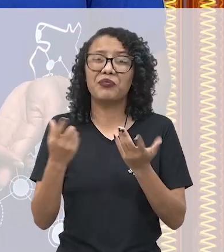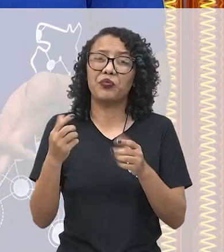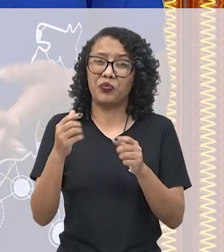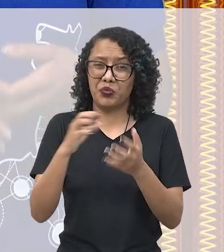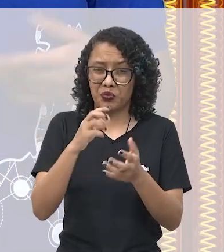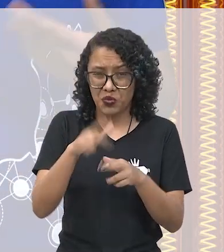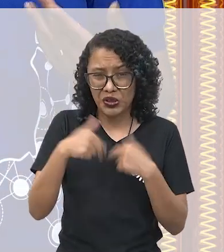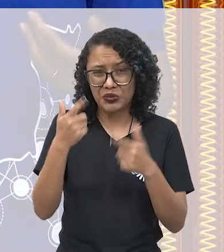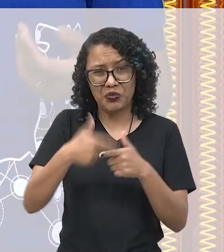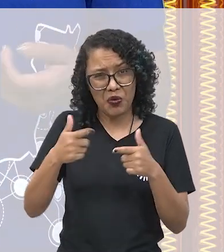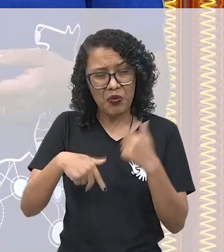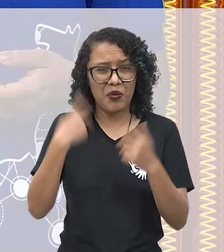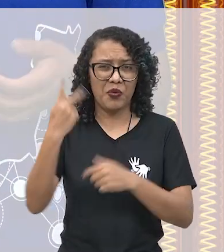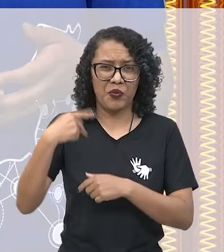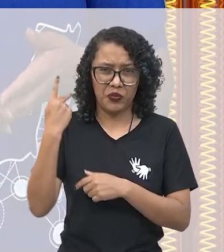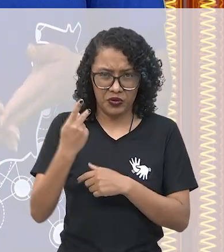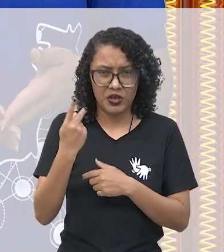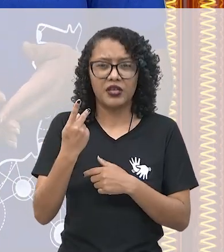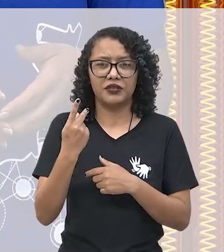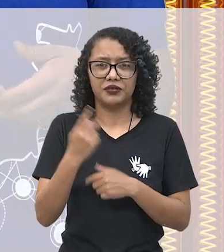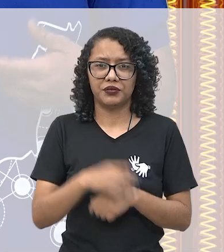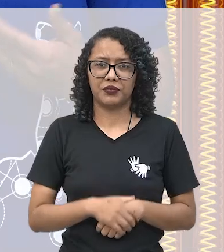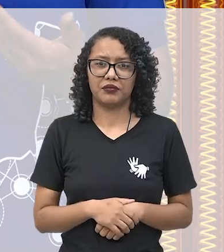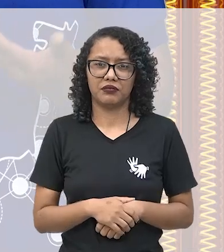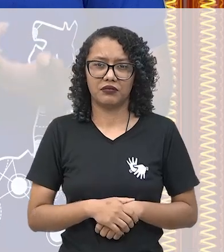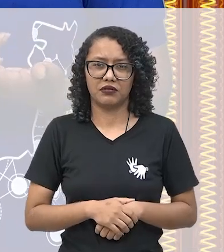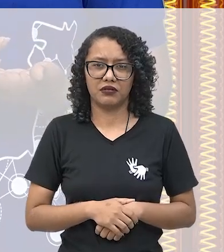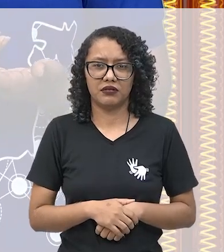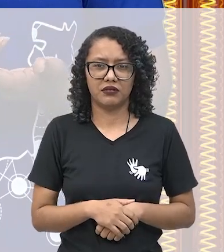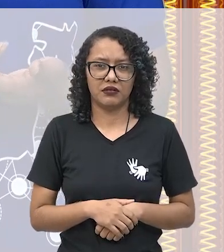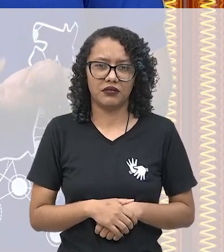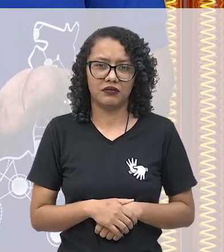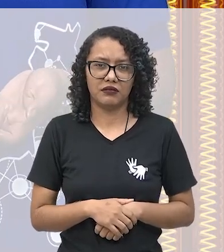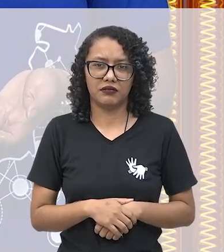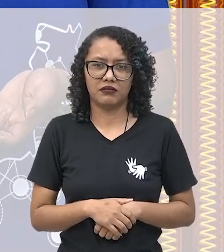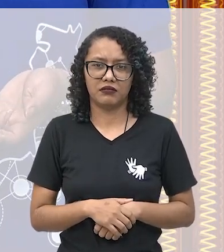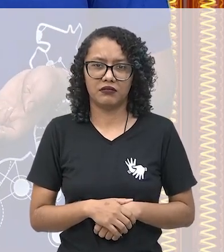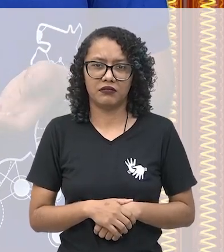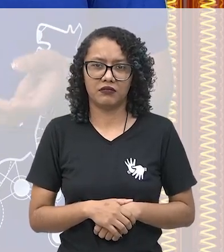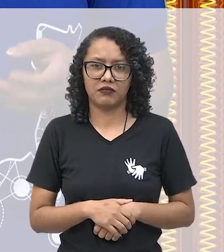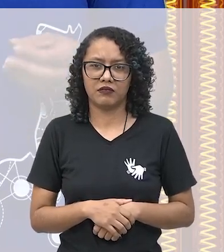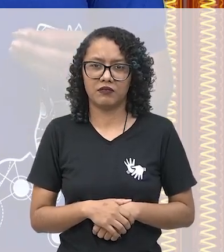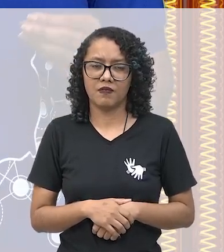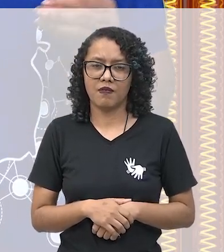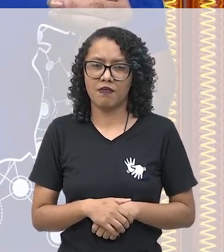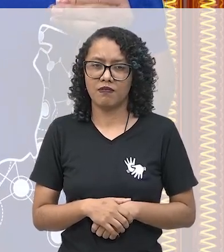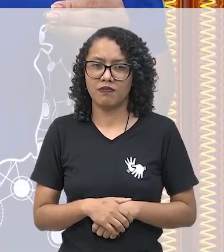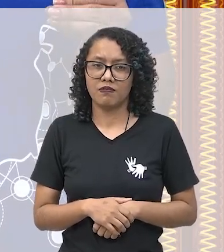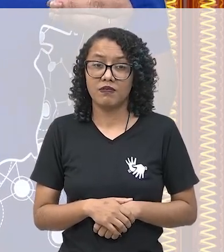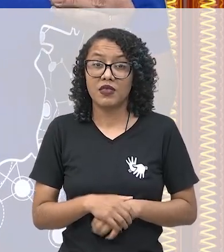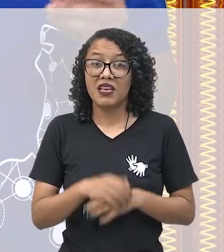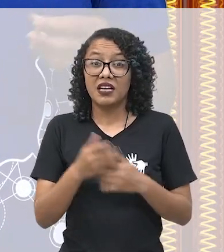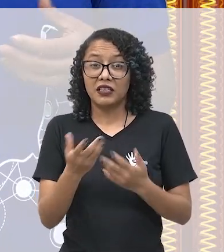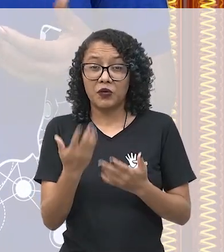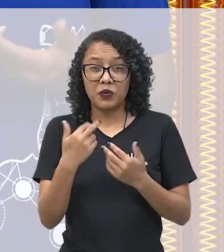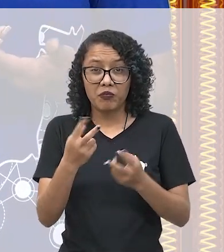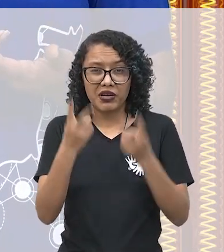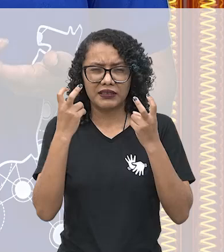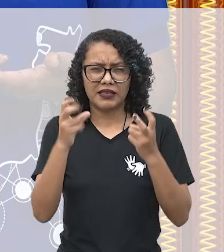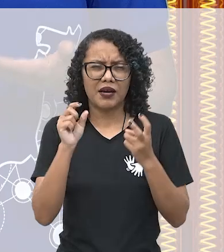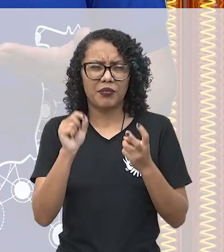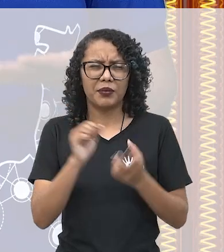Fonseca assume essa situação, assume essa postura, nós vamos observar que ele vai ter ali